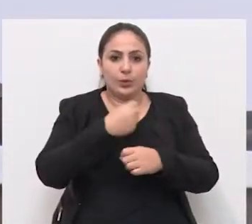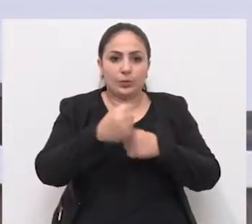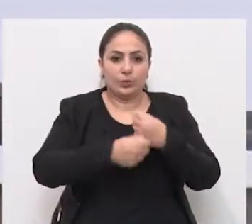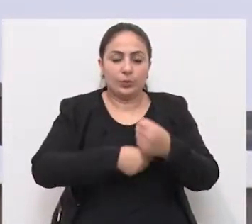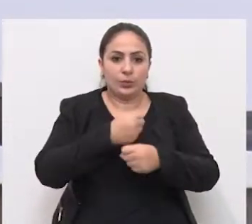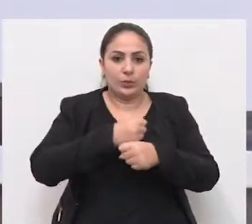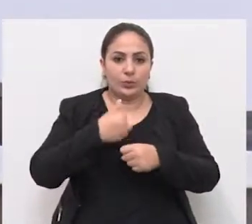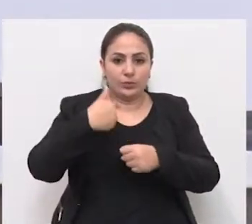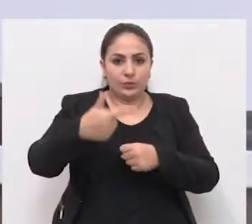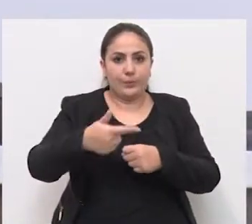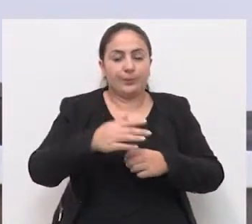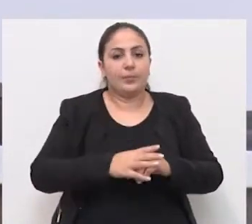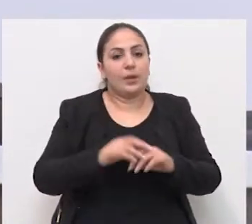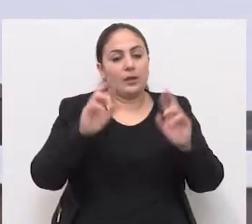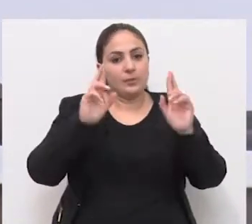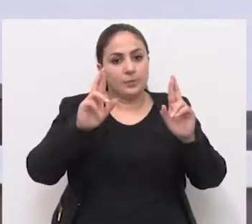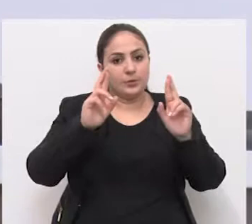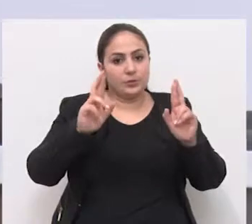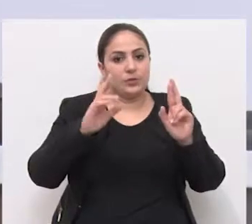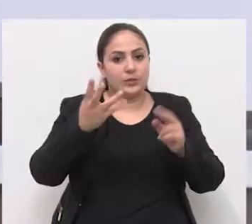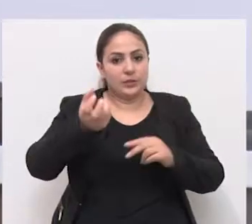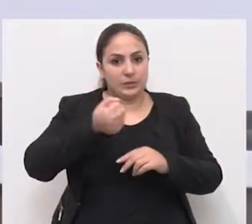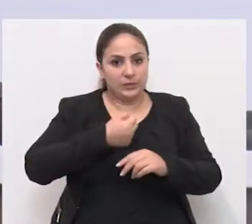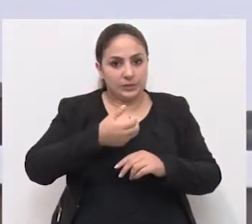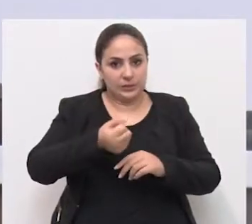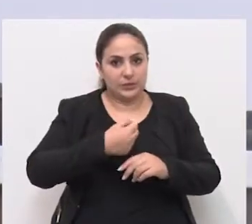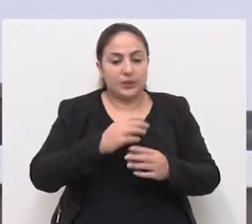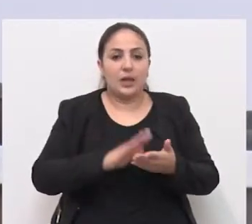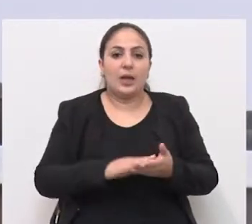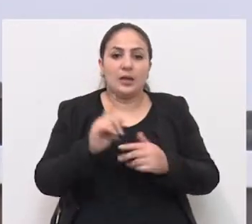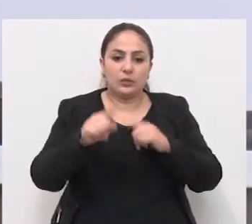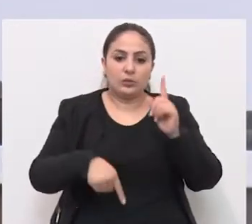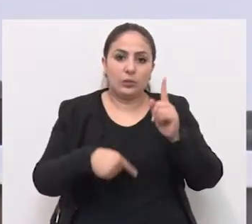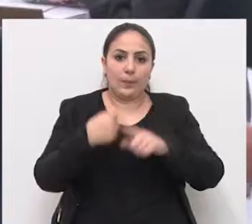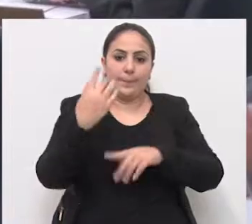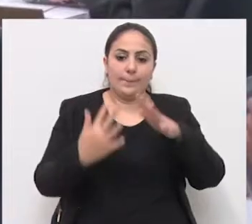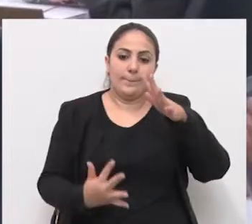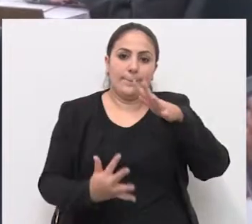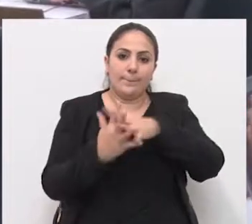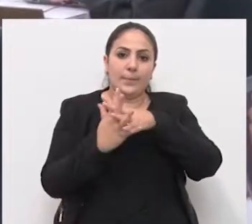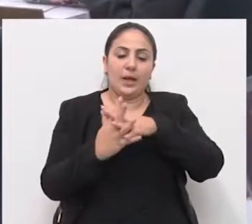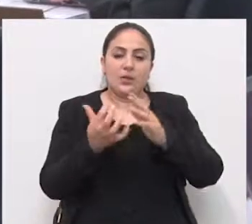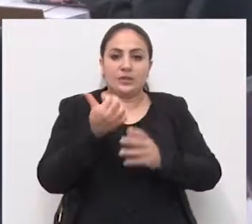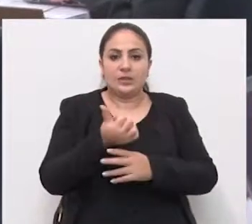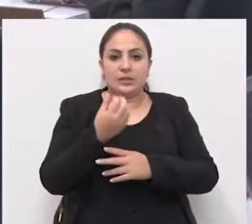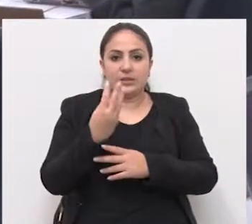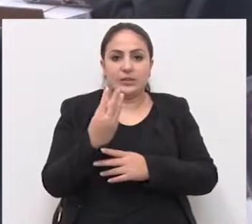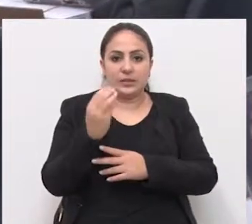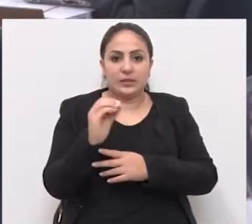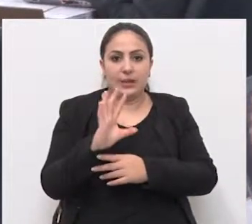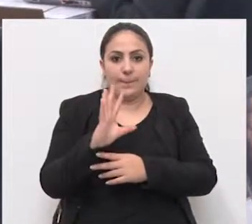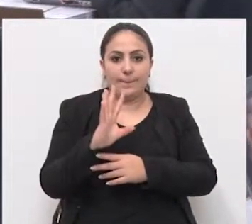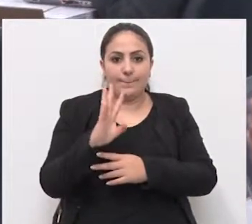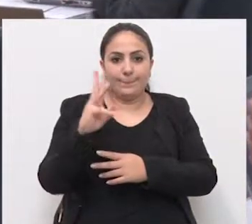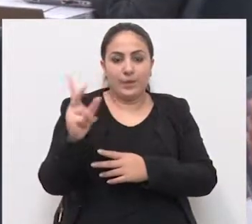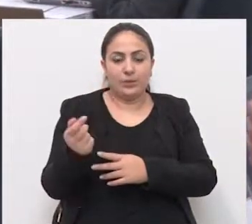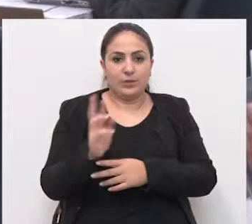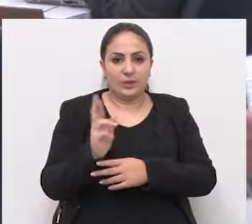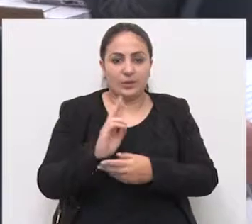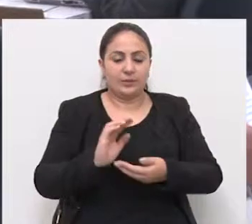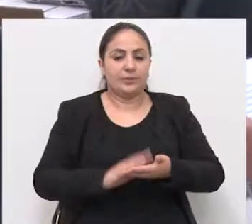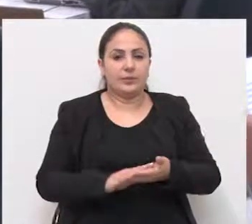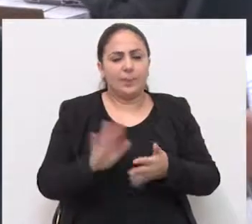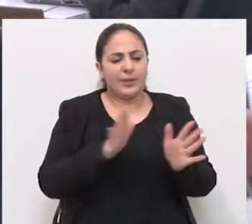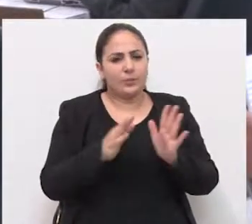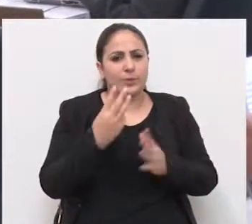nos números do próximo ano, já que a expectativa de arrecadação supera os 630 milhões de